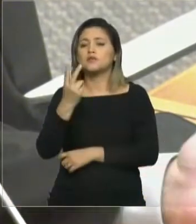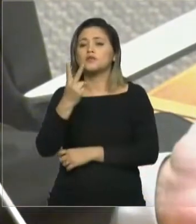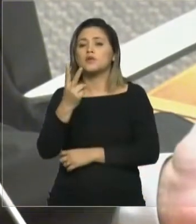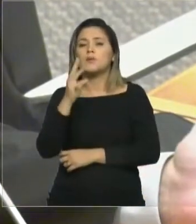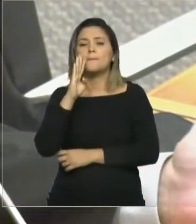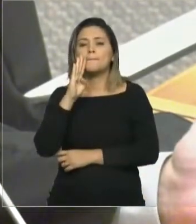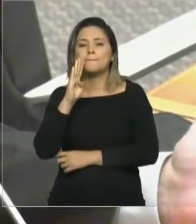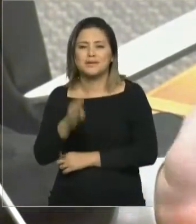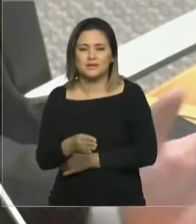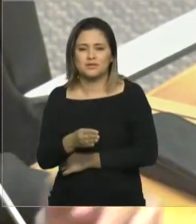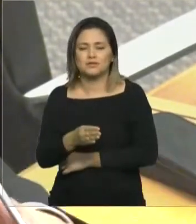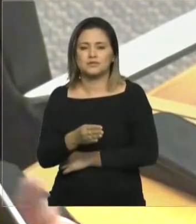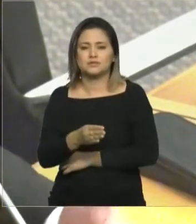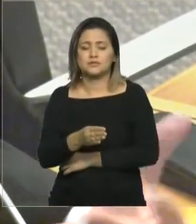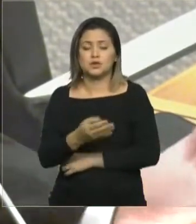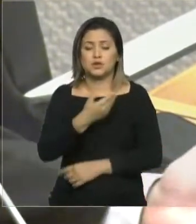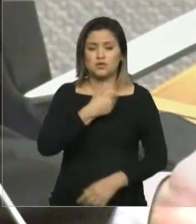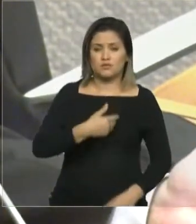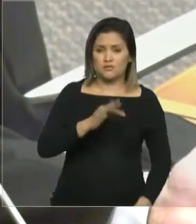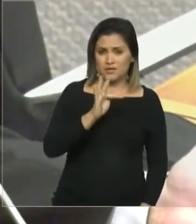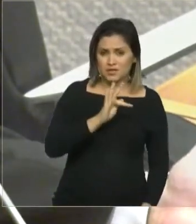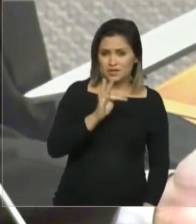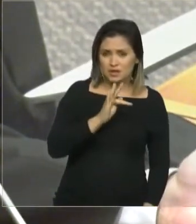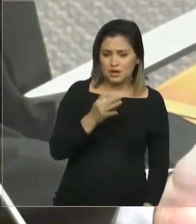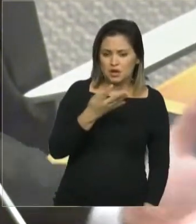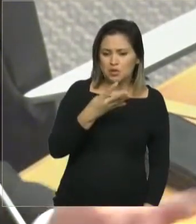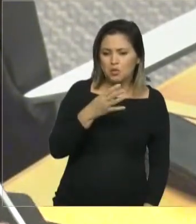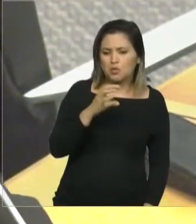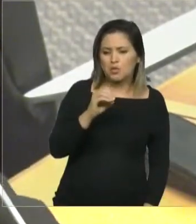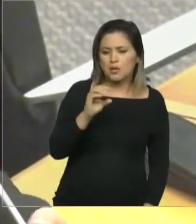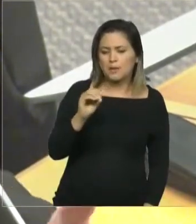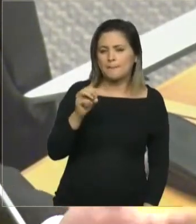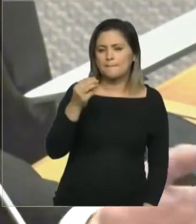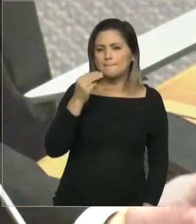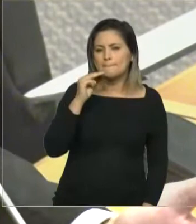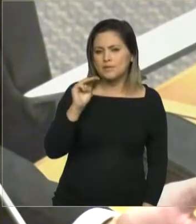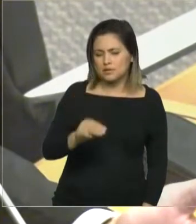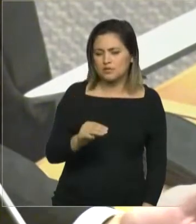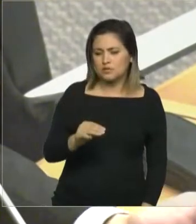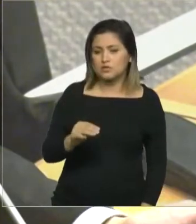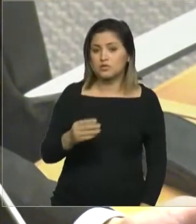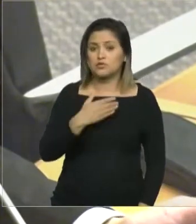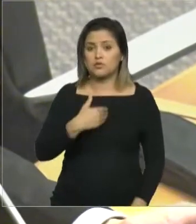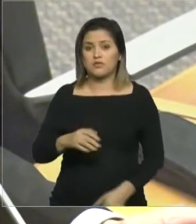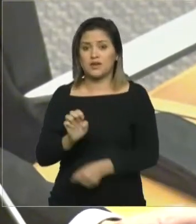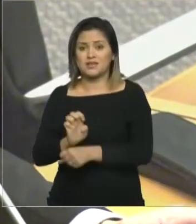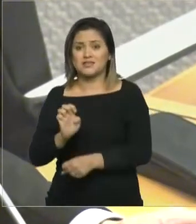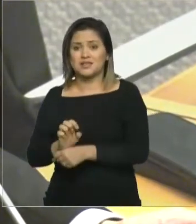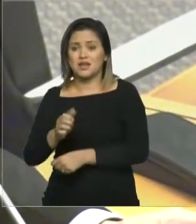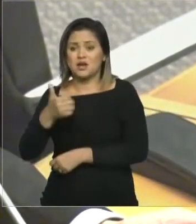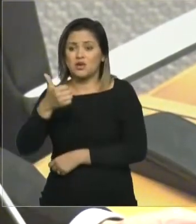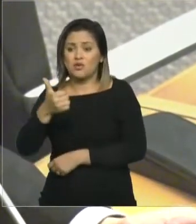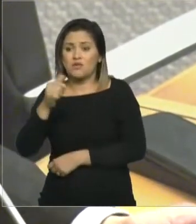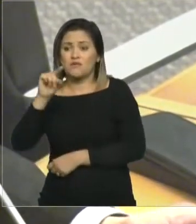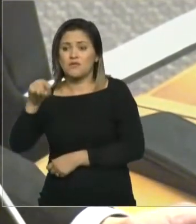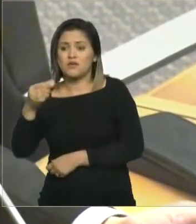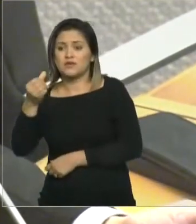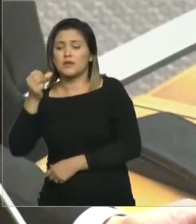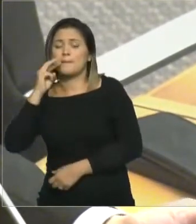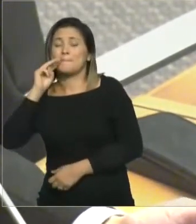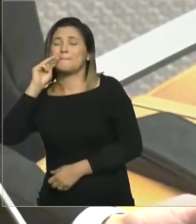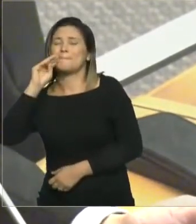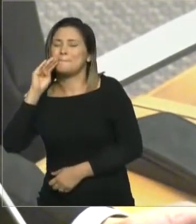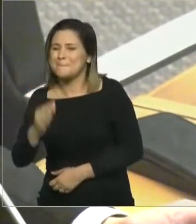e o governo do estado tem segurado 1 bilhão e 800 milhões. É muito dinheiro em cima. Então, quando você parte para